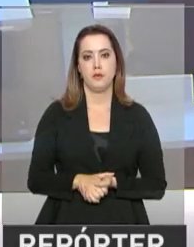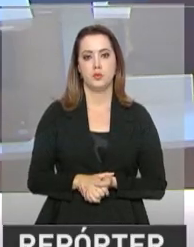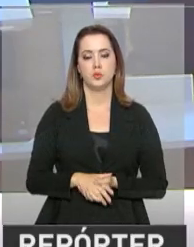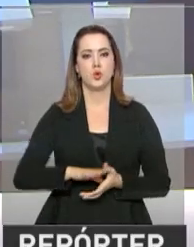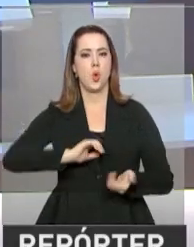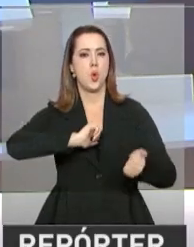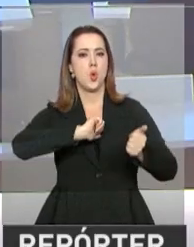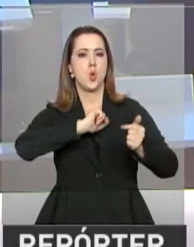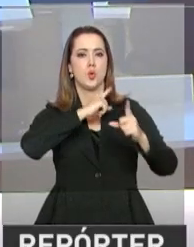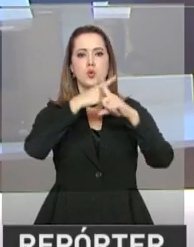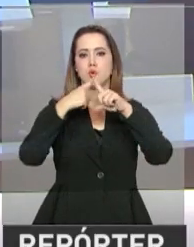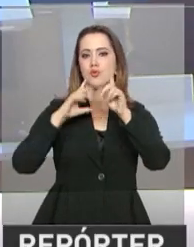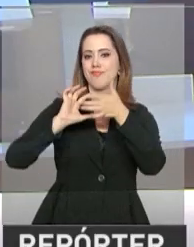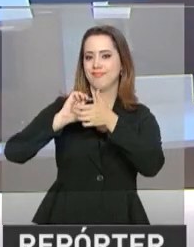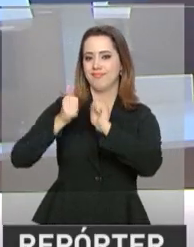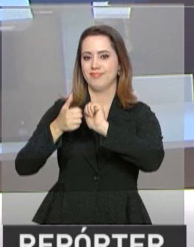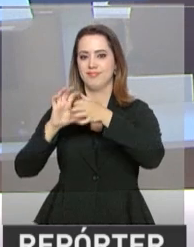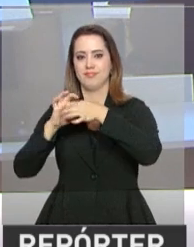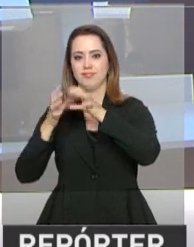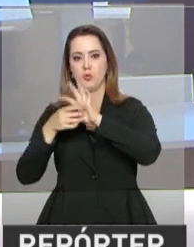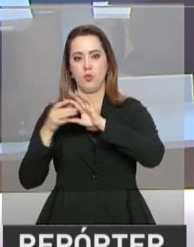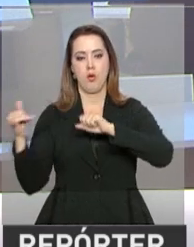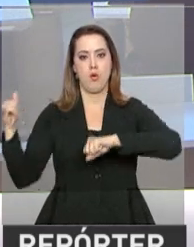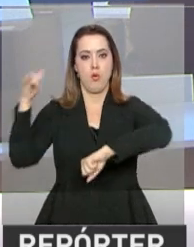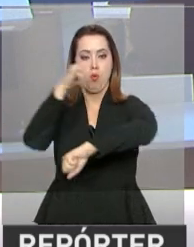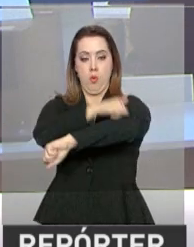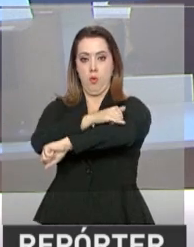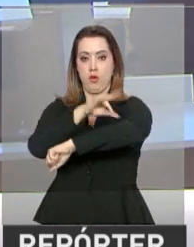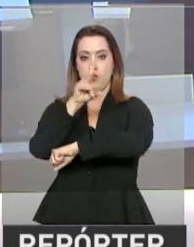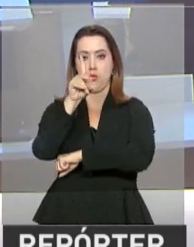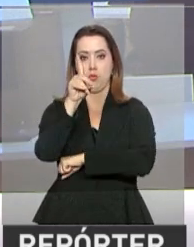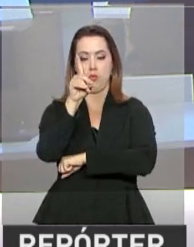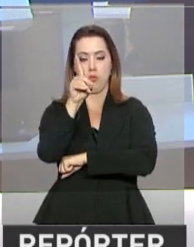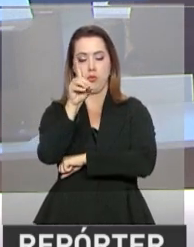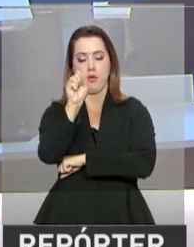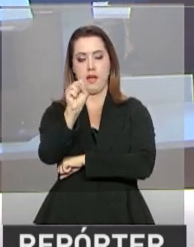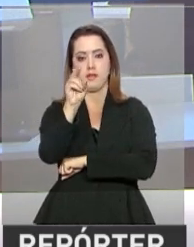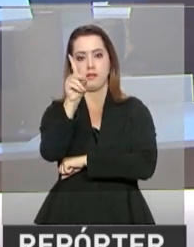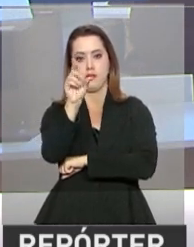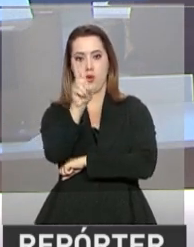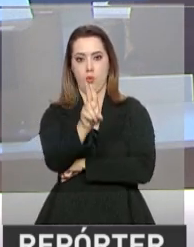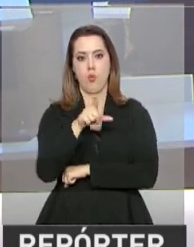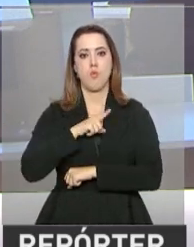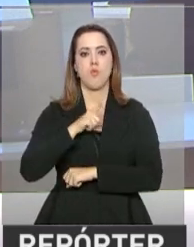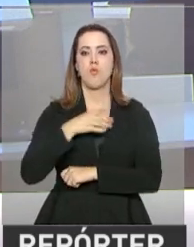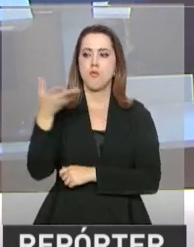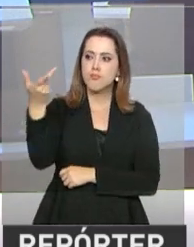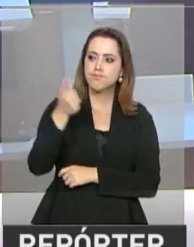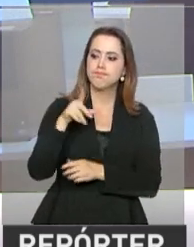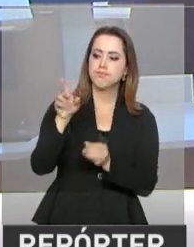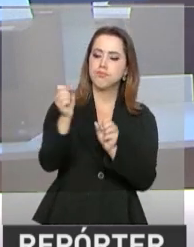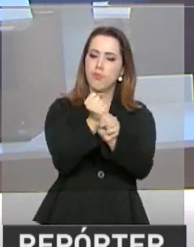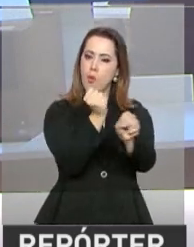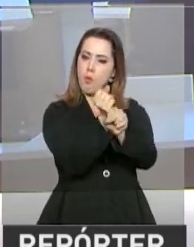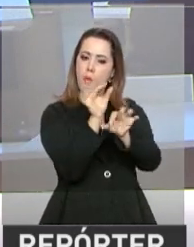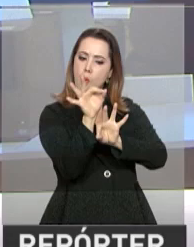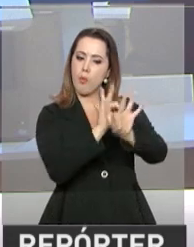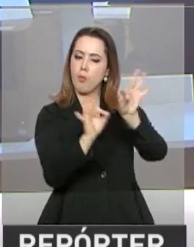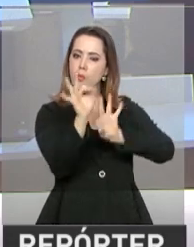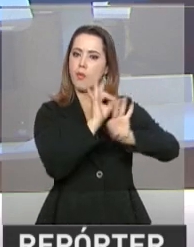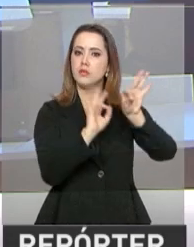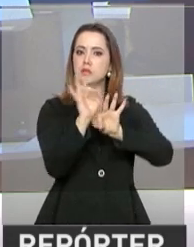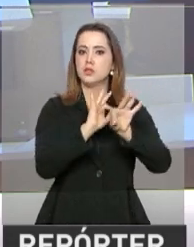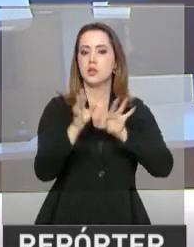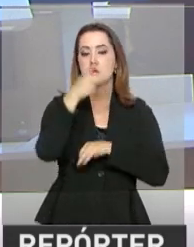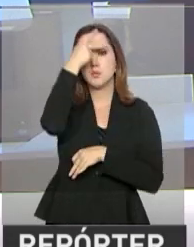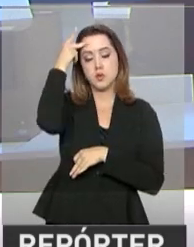Para os Jogos Paralímpicos Rio 2016, o Aeroporto Santos Dumont, no Rio de Janeiro, recebeu várias melhorias para garantir a acessibilidade aos passageiros